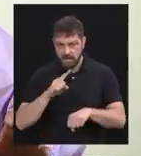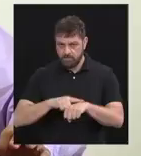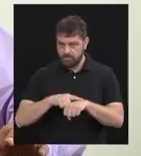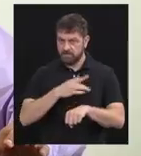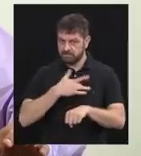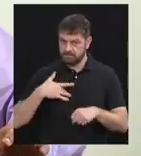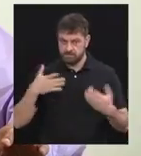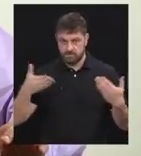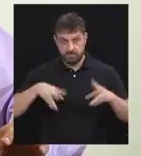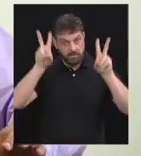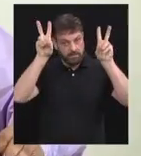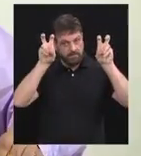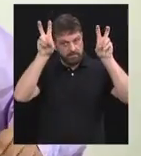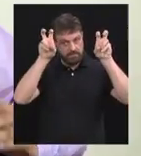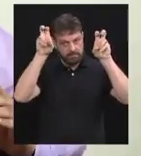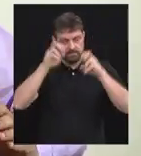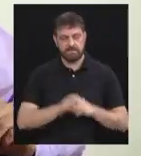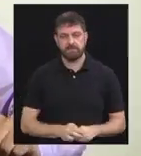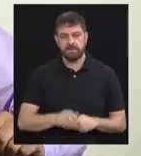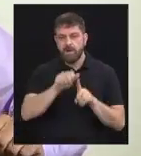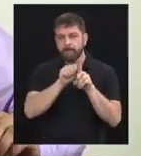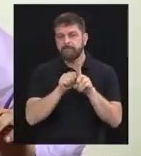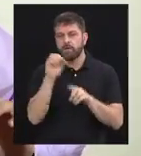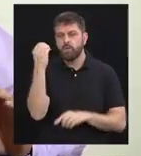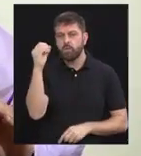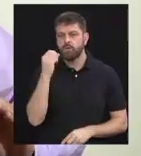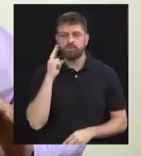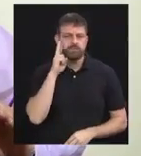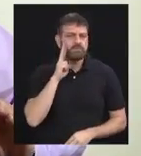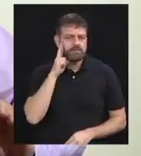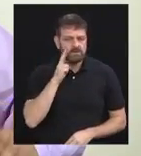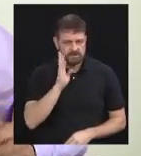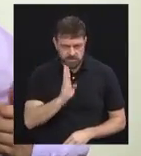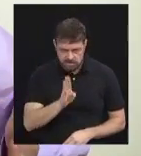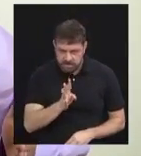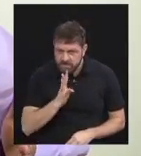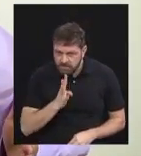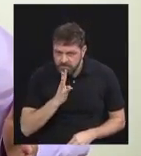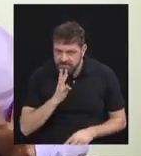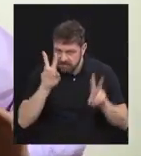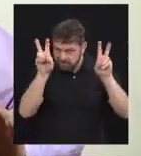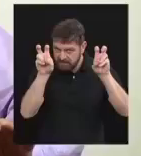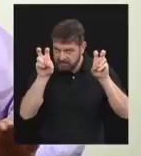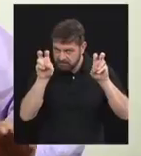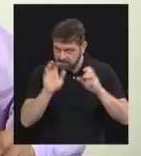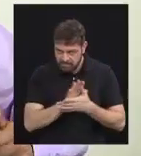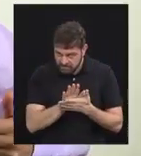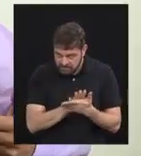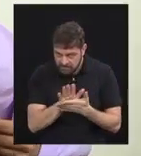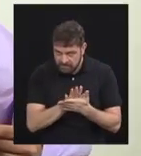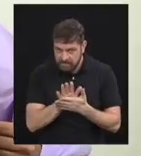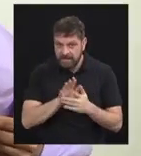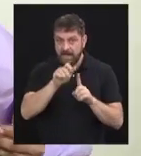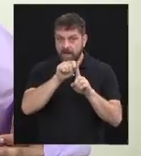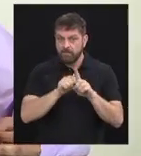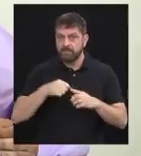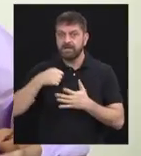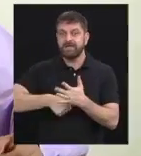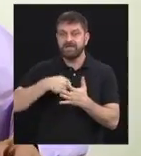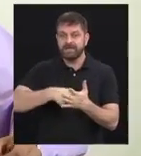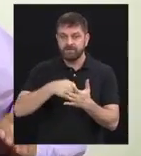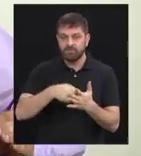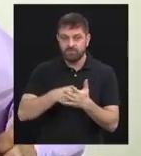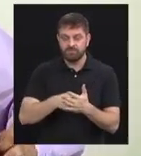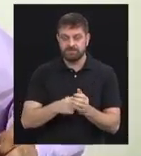o Momento Saúde de hoje vai falar sobre Outubro Rosa. Você já ouviu falar sobre Outubro Rosa? Não, é o mês de luta